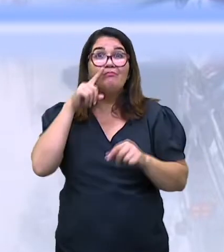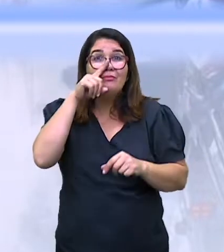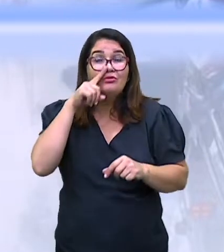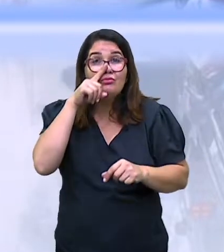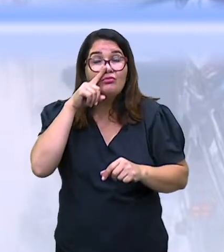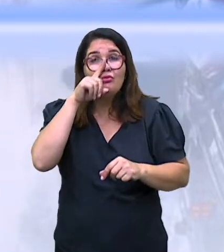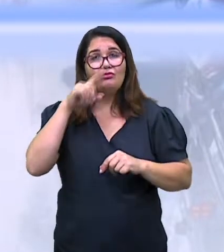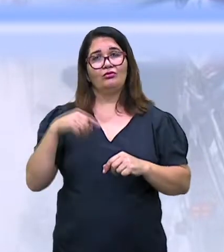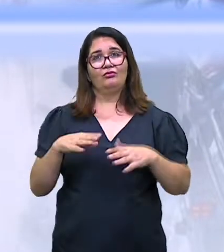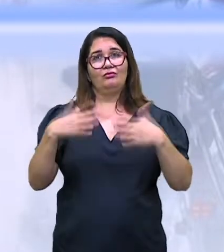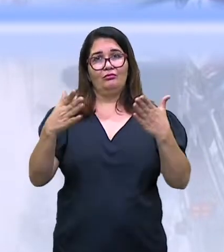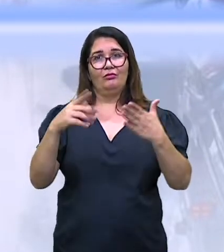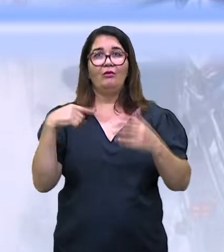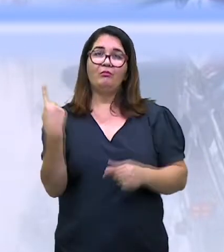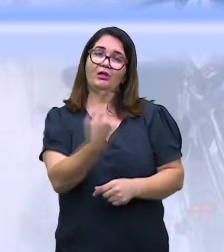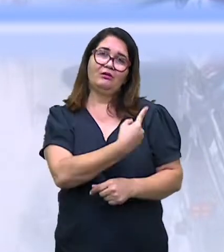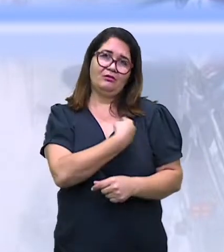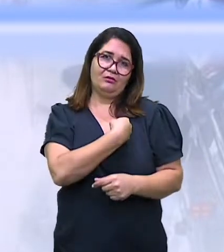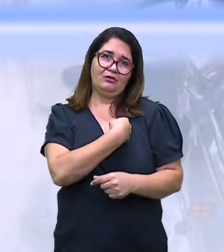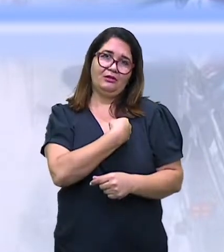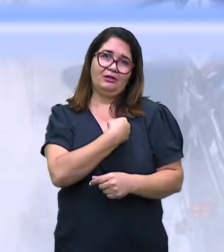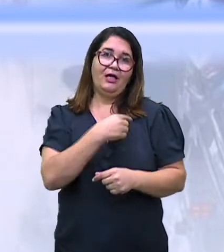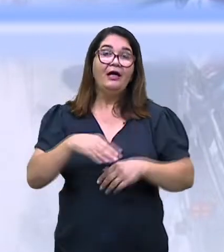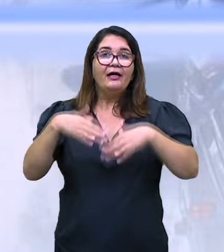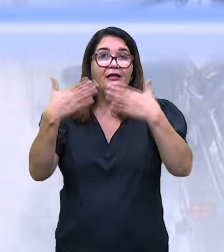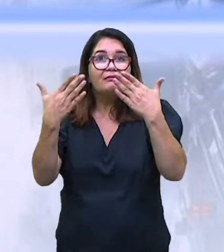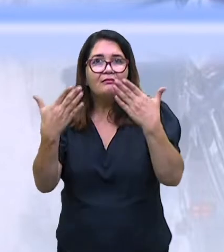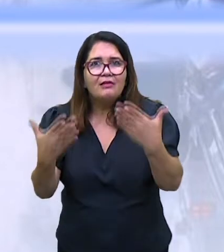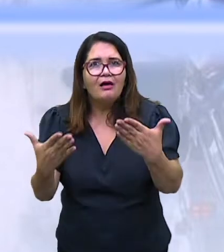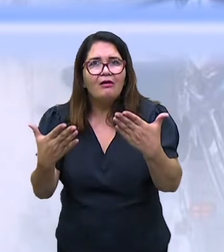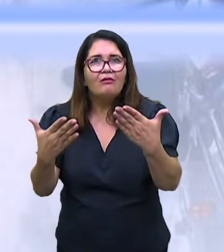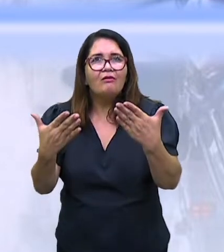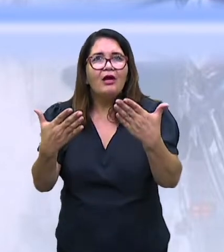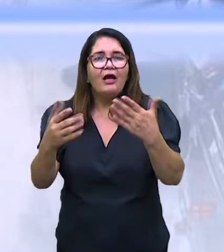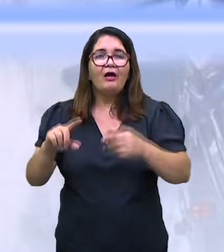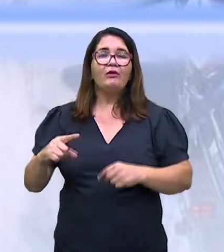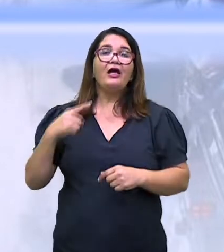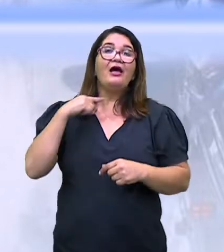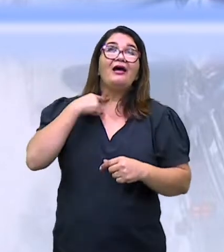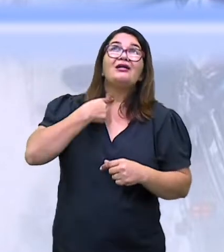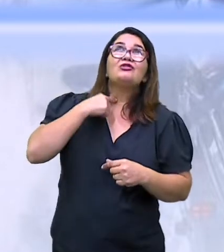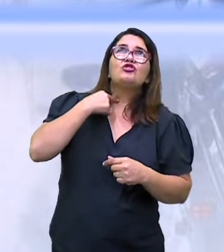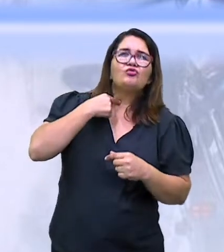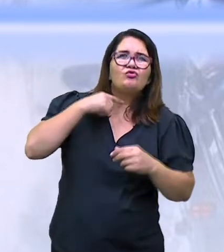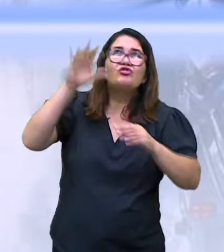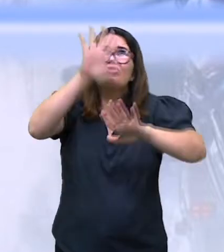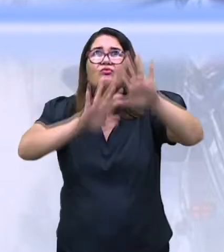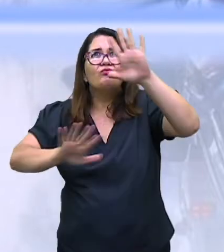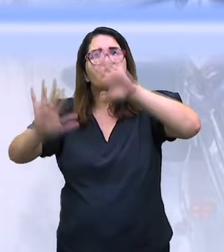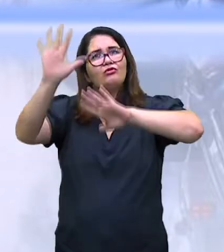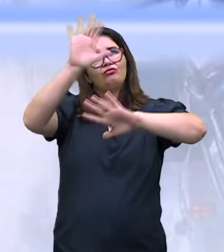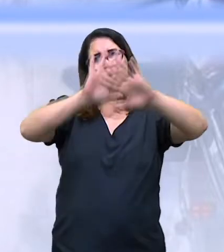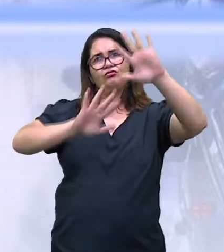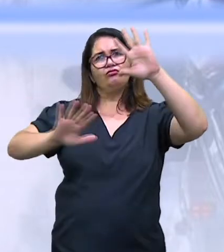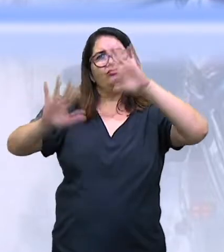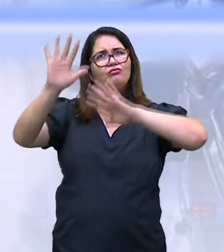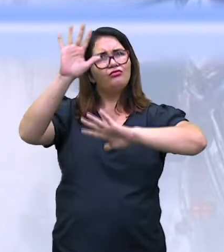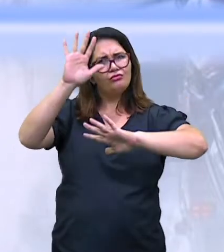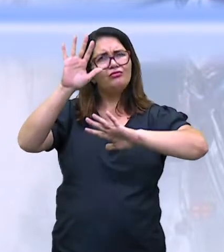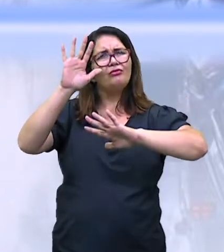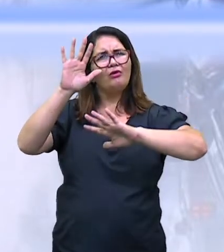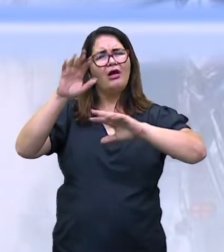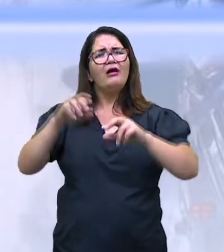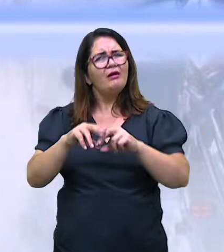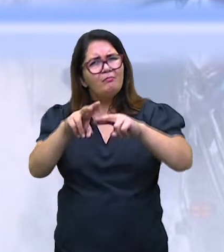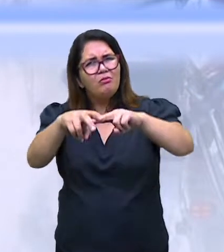acontece. A poluição atmosférica é uma consequência, em maior parte, da ação humana